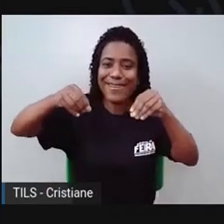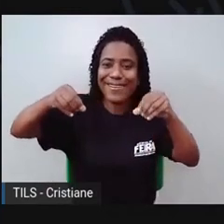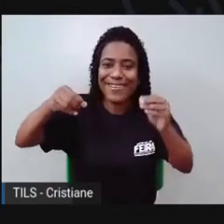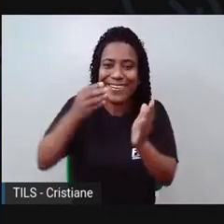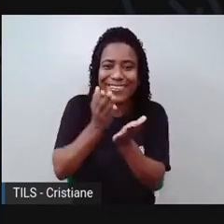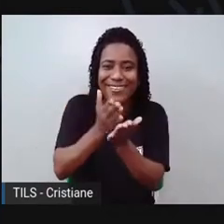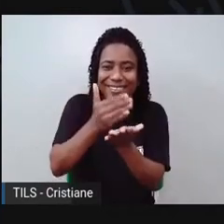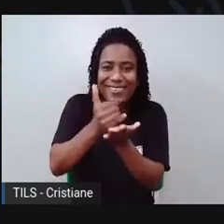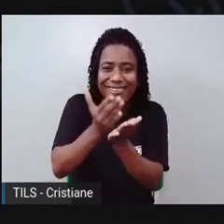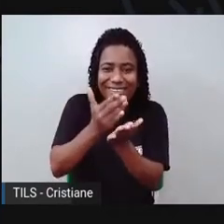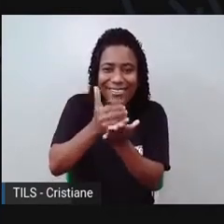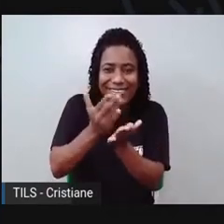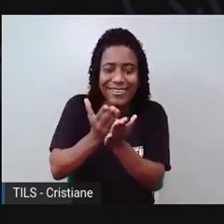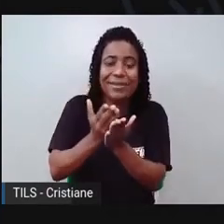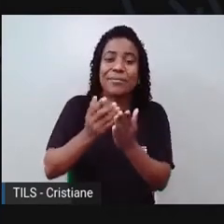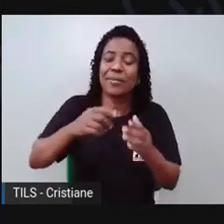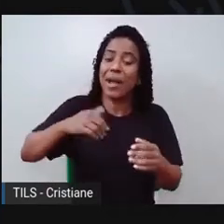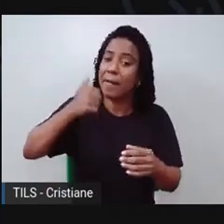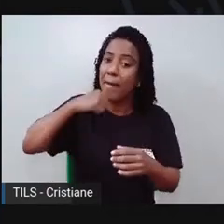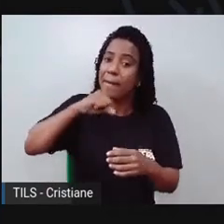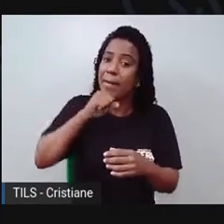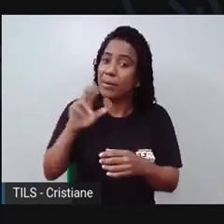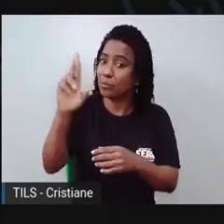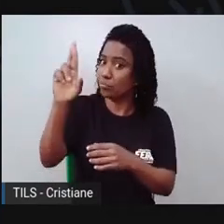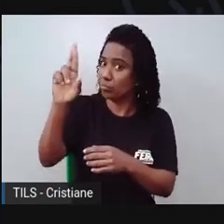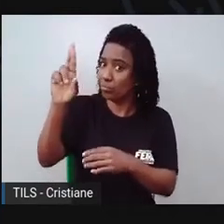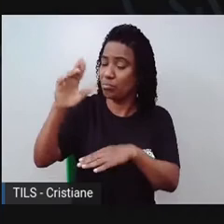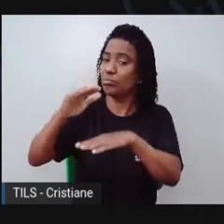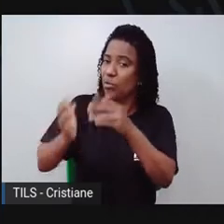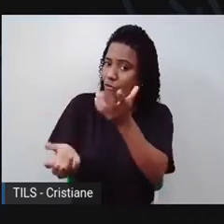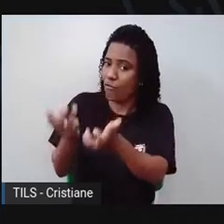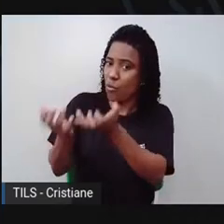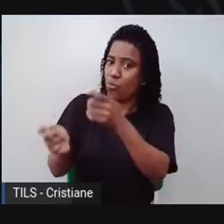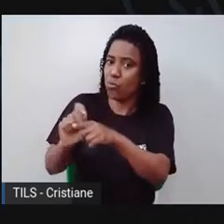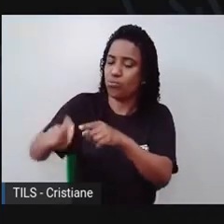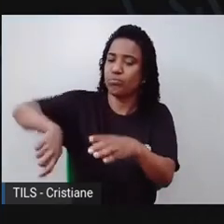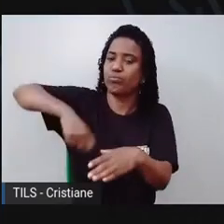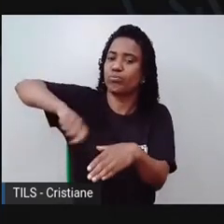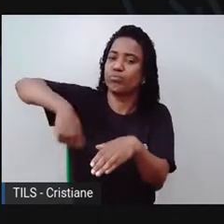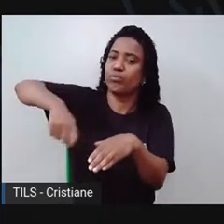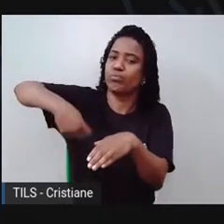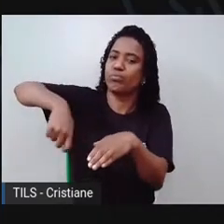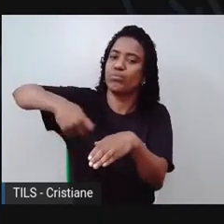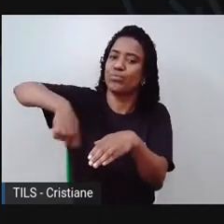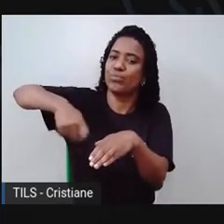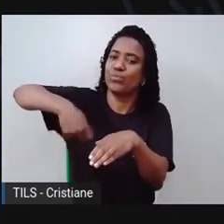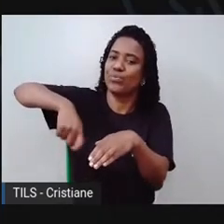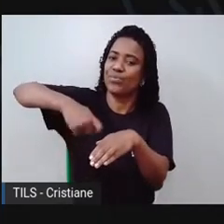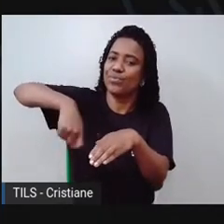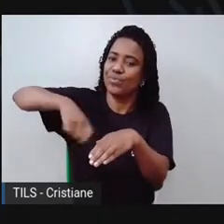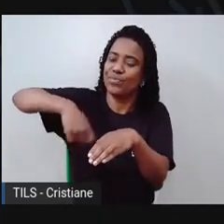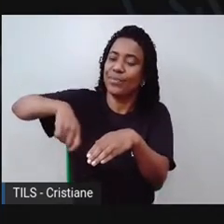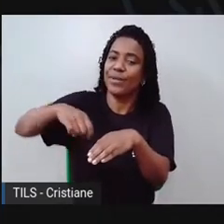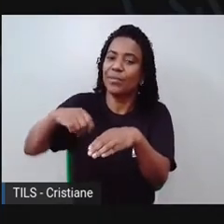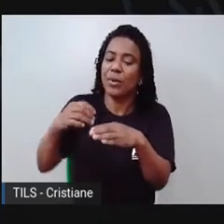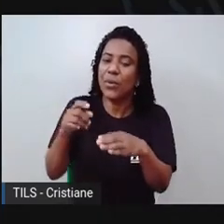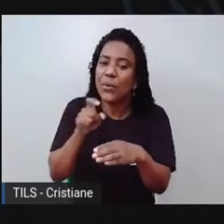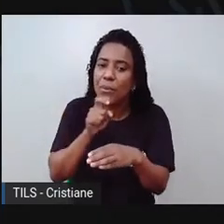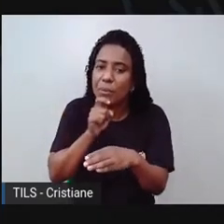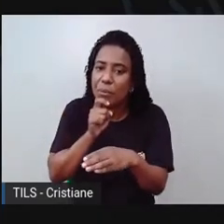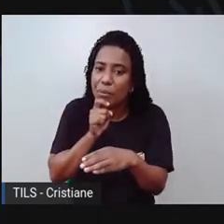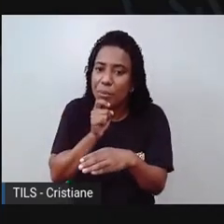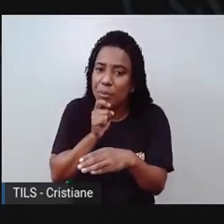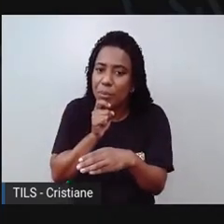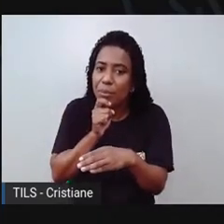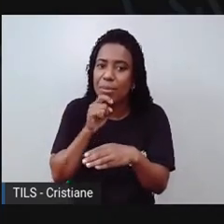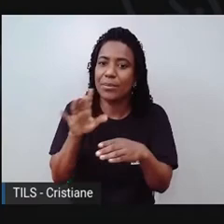pessoa responsável, né, que está com você, faz aquele mingauzinho, deixa esfriar, aí já está pronto a cola